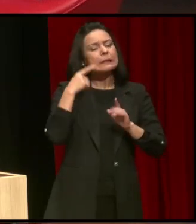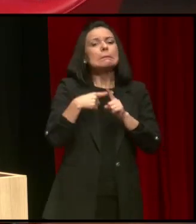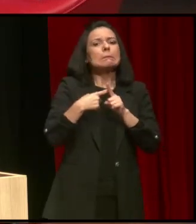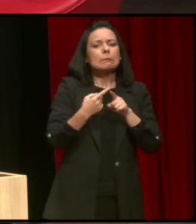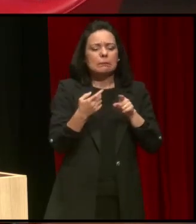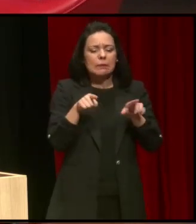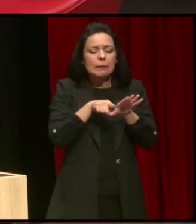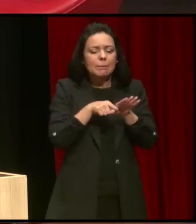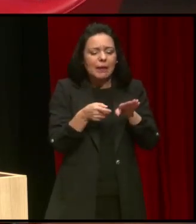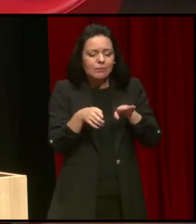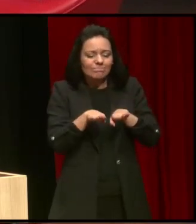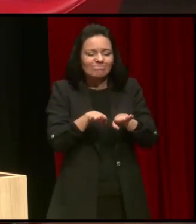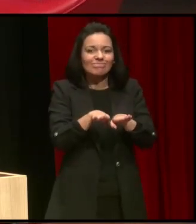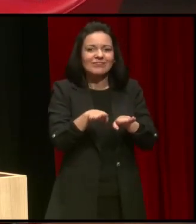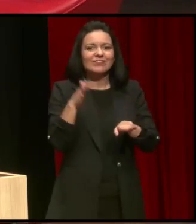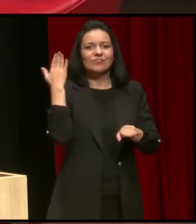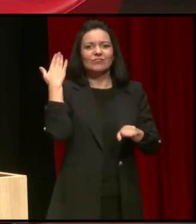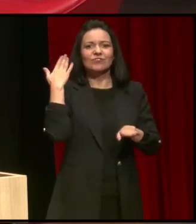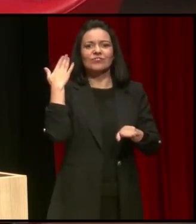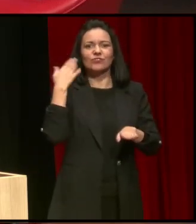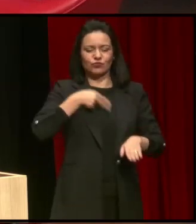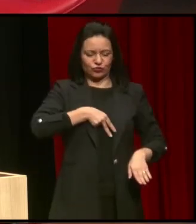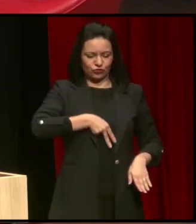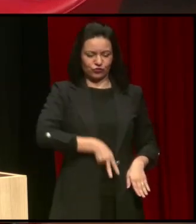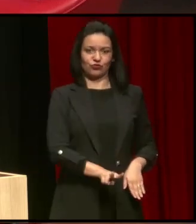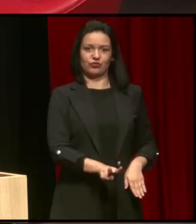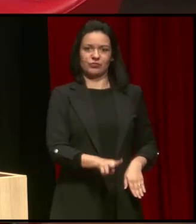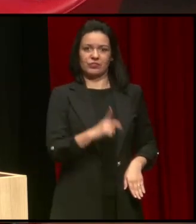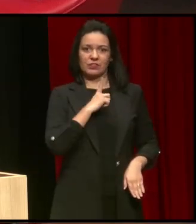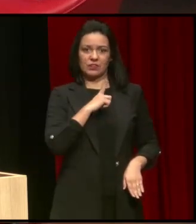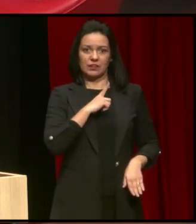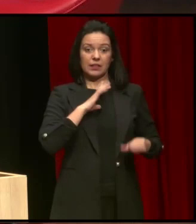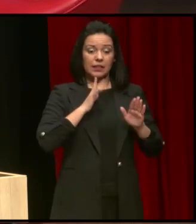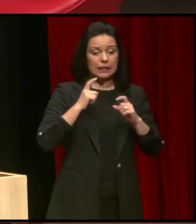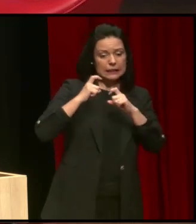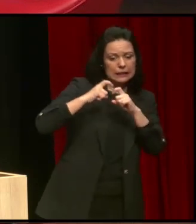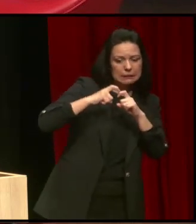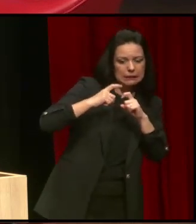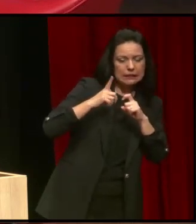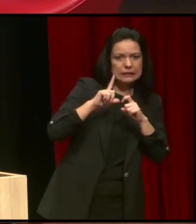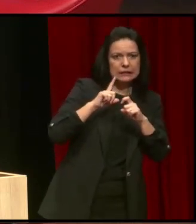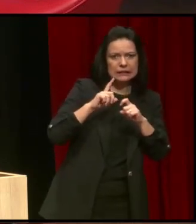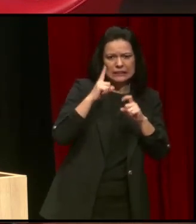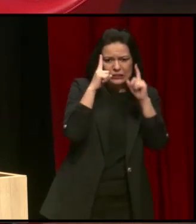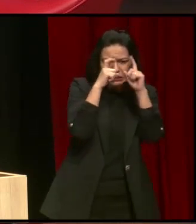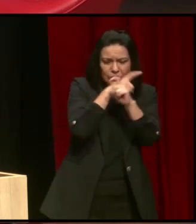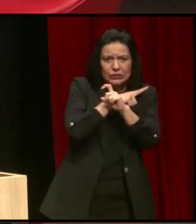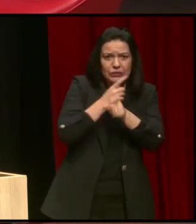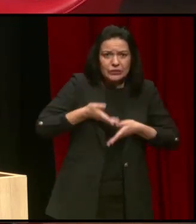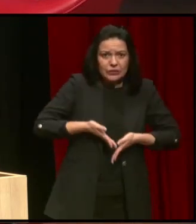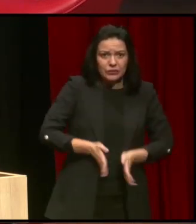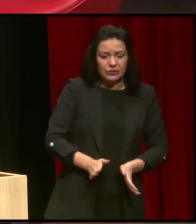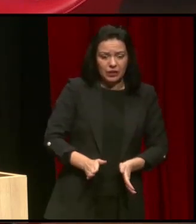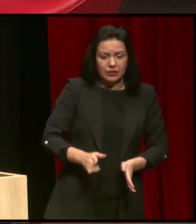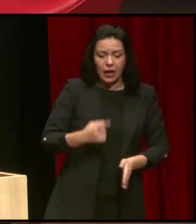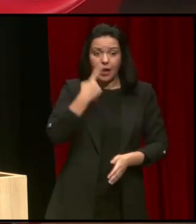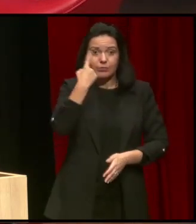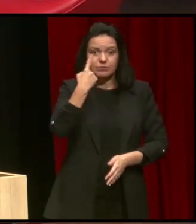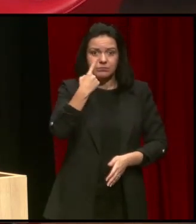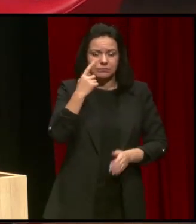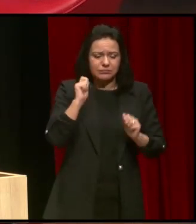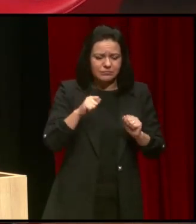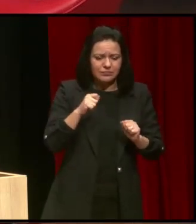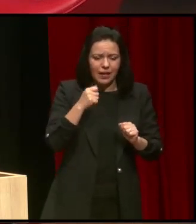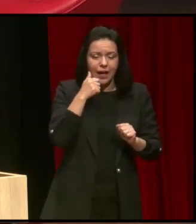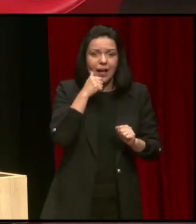a mãe dele estava tendo trabalho para nascer o neném. O médico tentou tirar logo ele, né, porque ele foi o segundo, primeiro nasceu a irmãzinha dele.